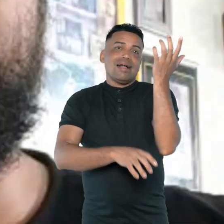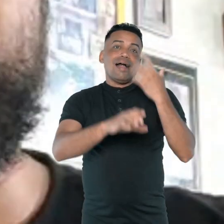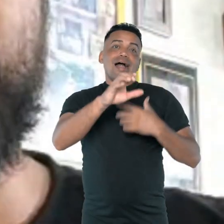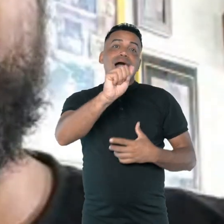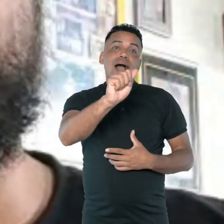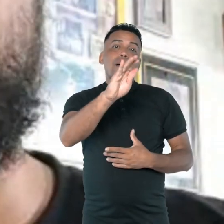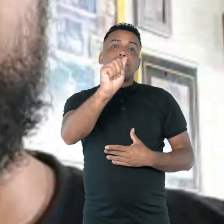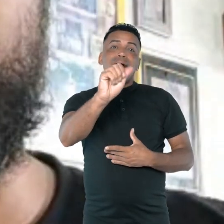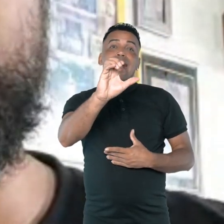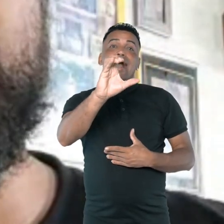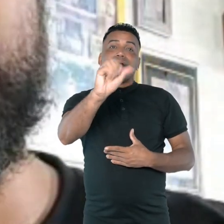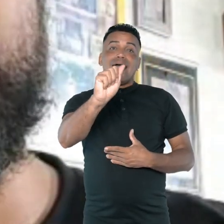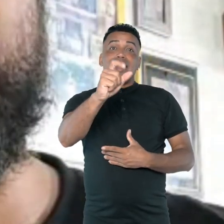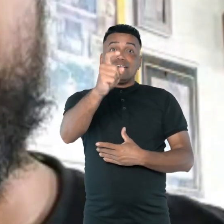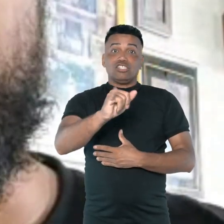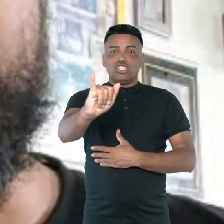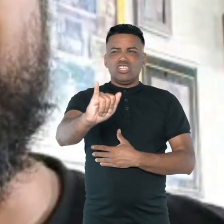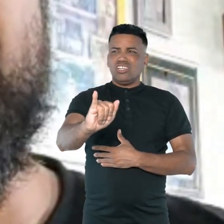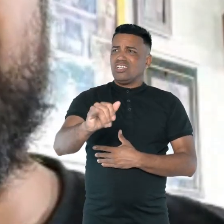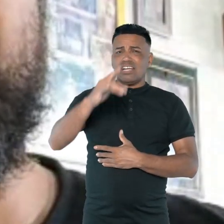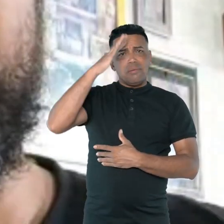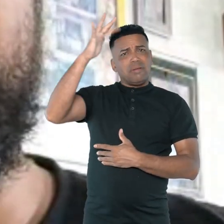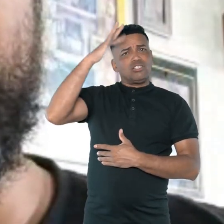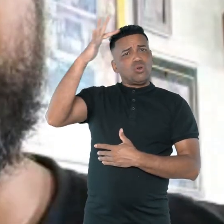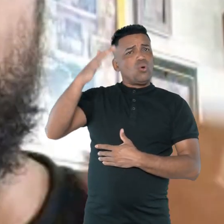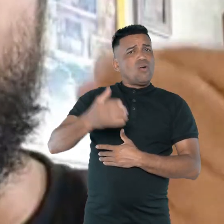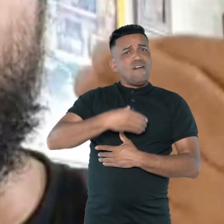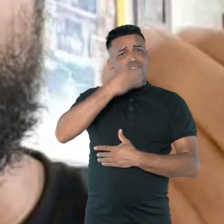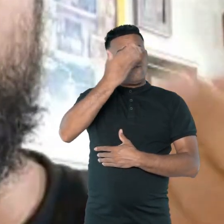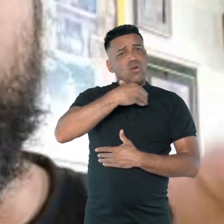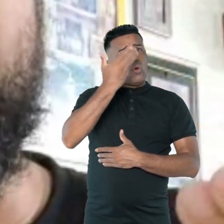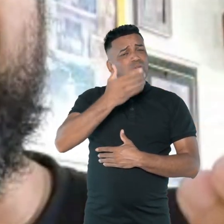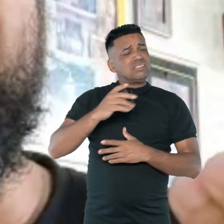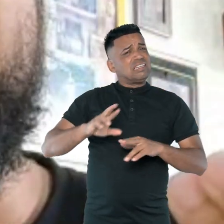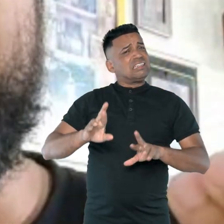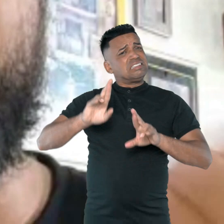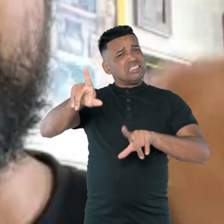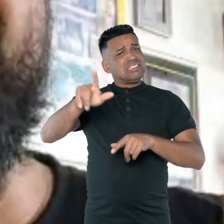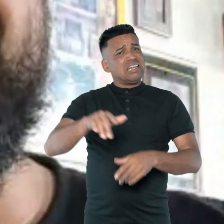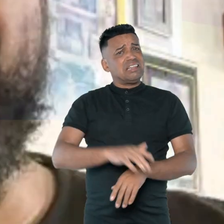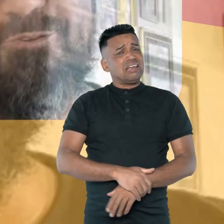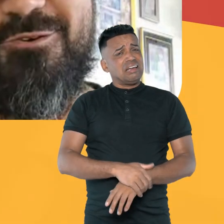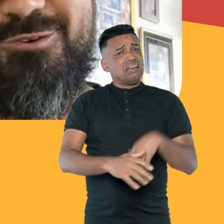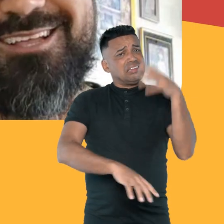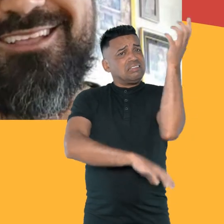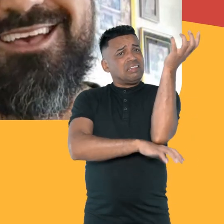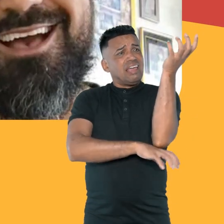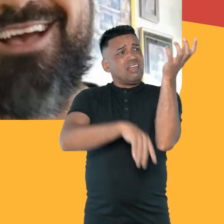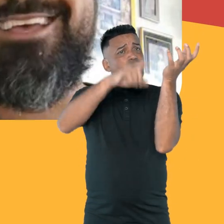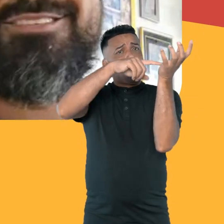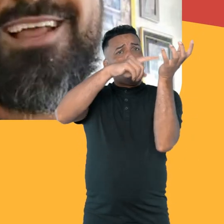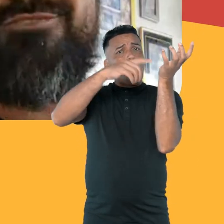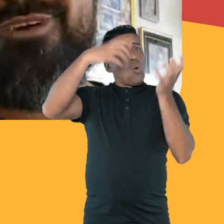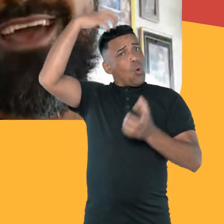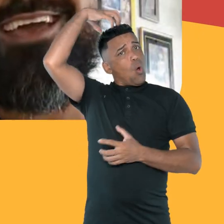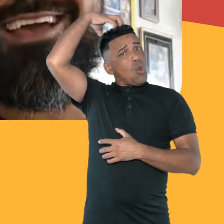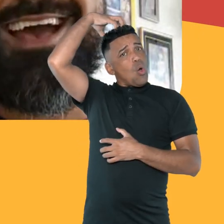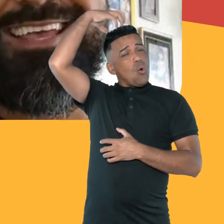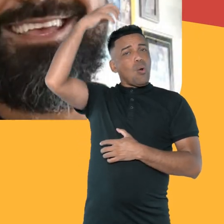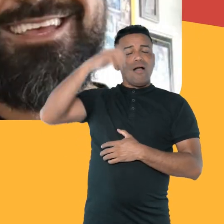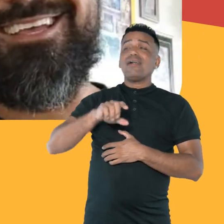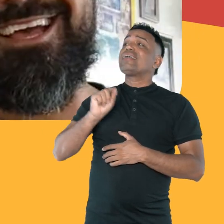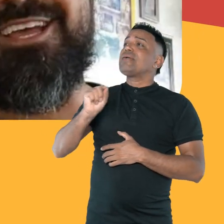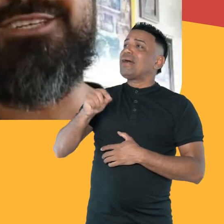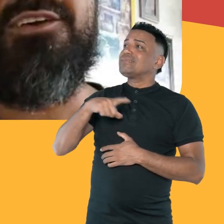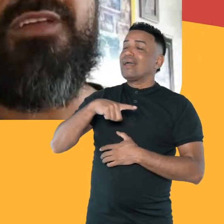ó, você já imaginou que fruta esquisita que é o abacaxi? Ele tem uma coroa. Quem mais tem coroa? Aí eles falavam o rei,